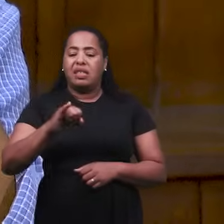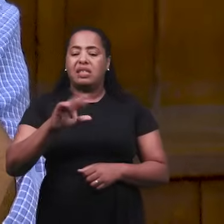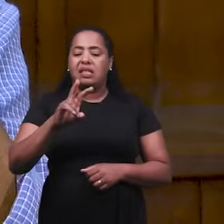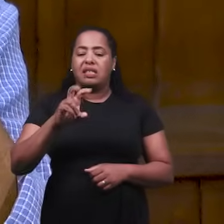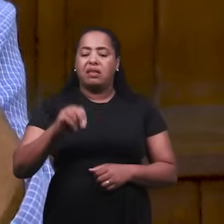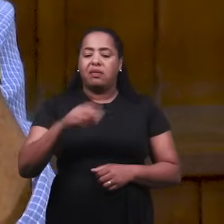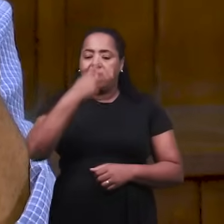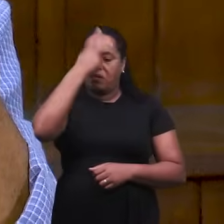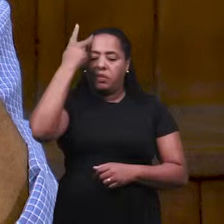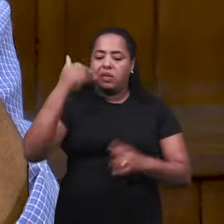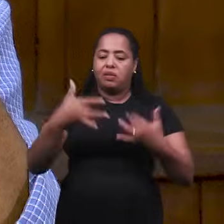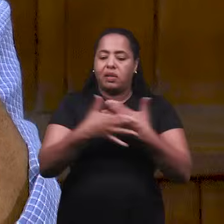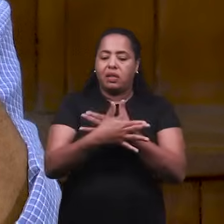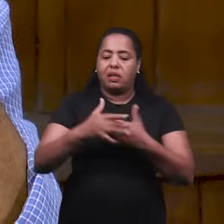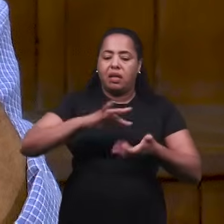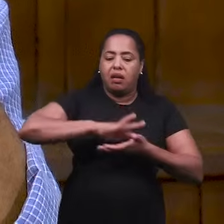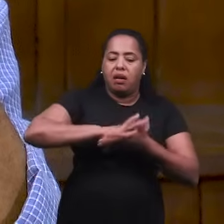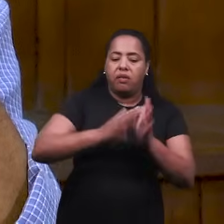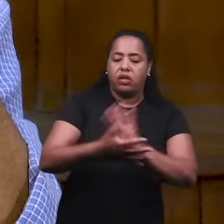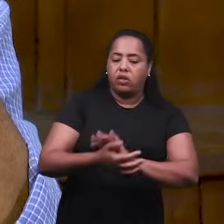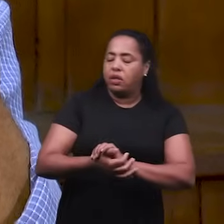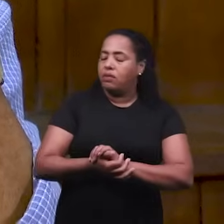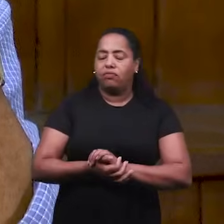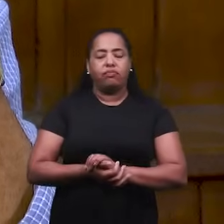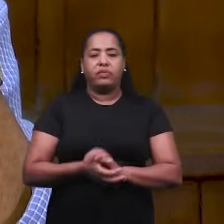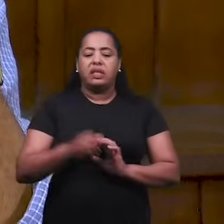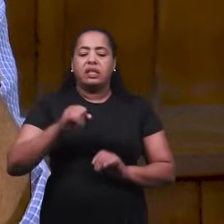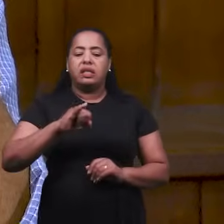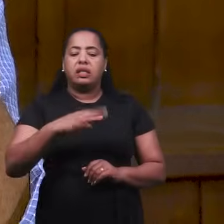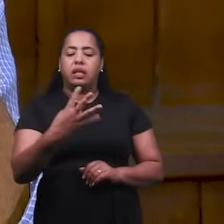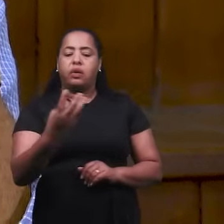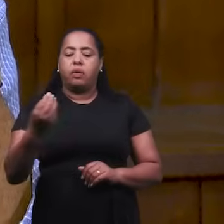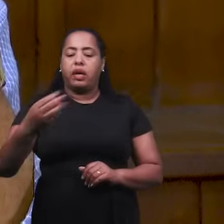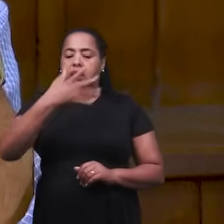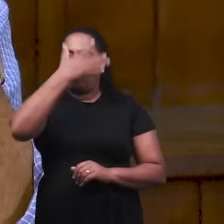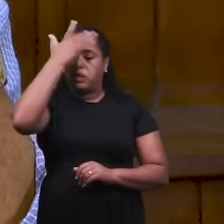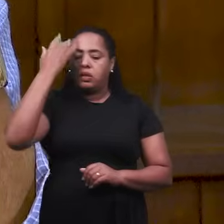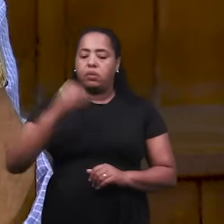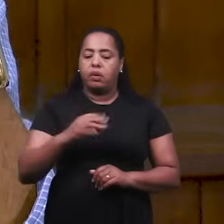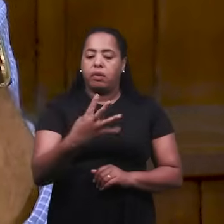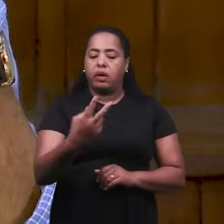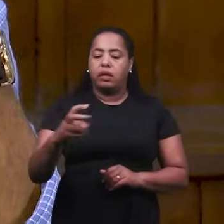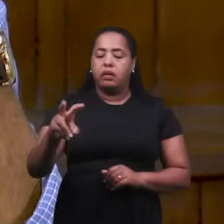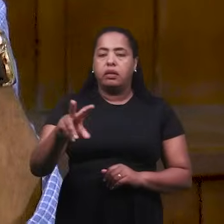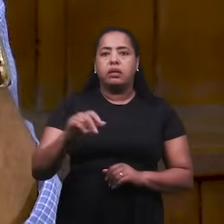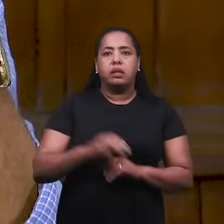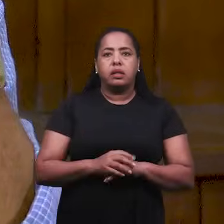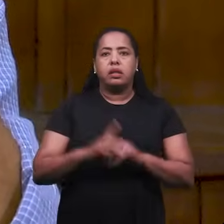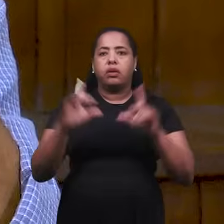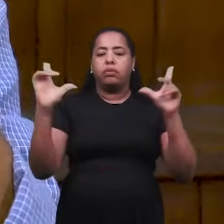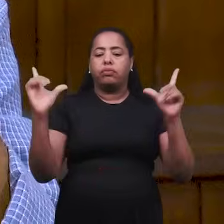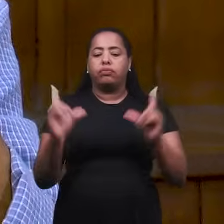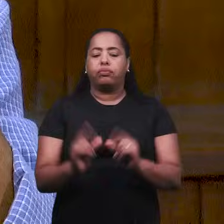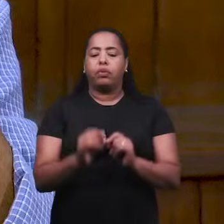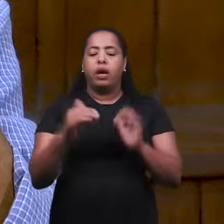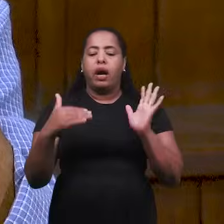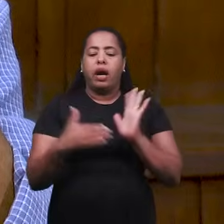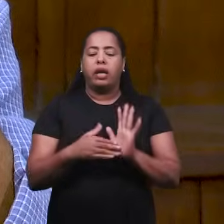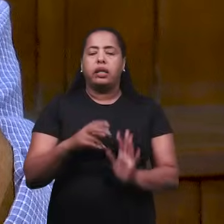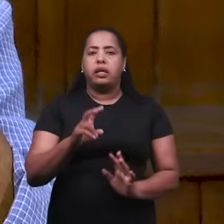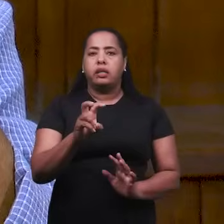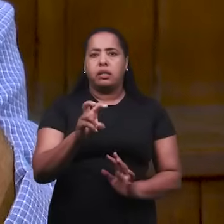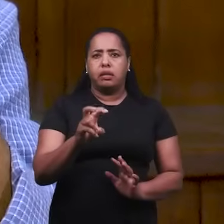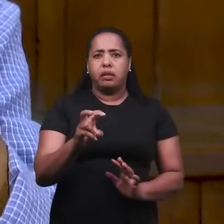cidade, eu vou destruir a cidade? Ou não? Tiver 40, tiver 45, foi reduzindo, até chegou acho que 5, né? O Senhor